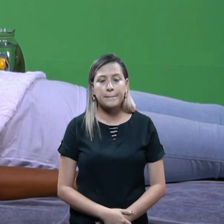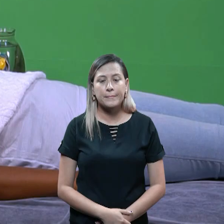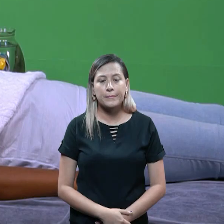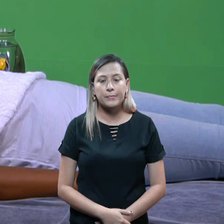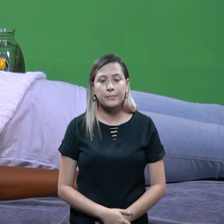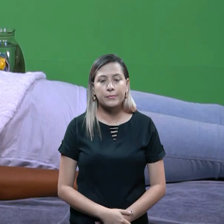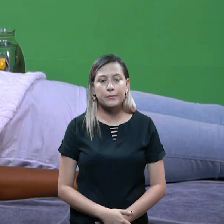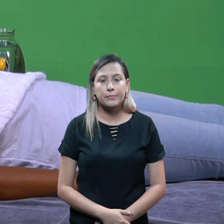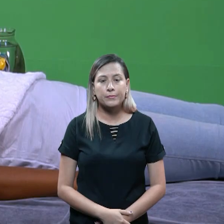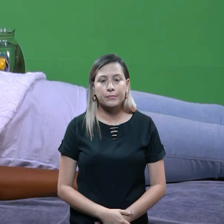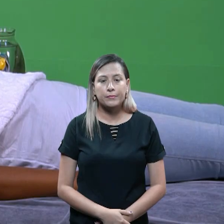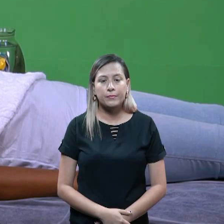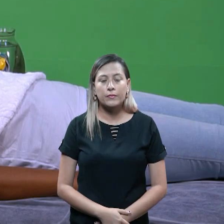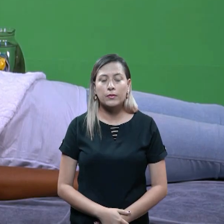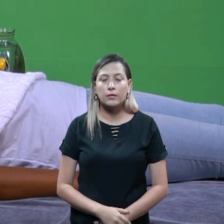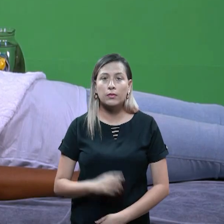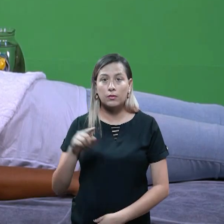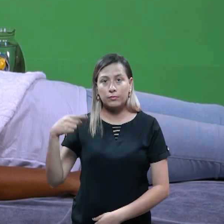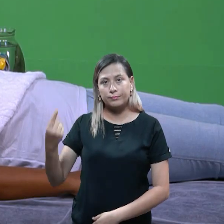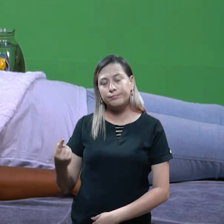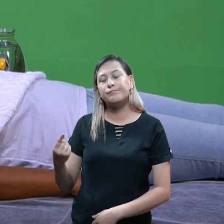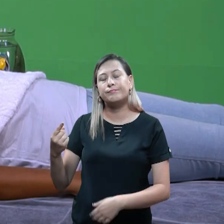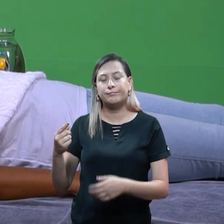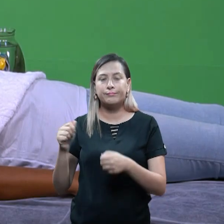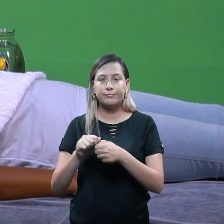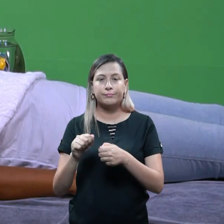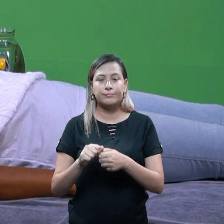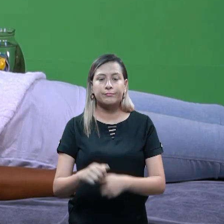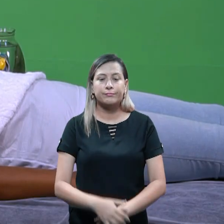certo? Vou fazer do outro lado.